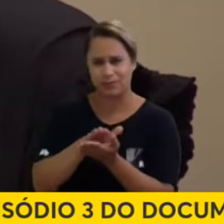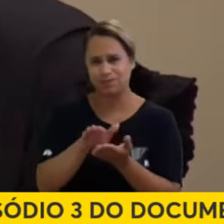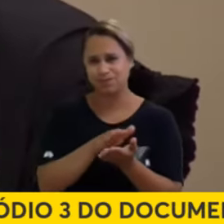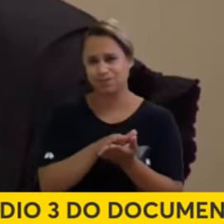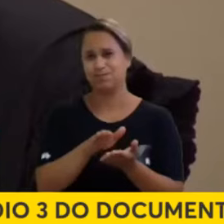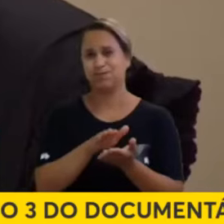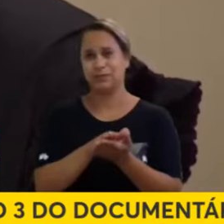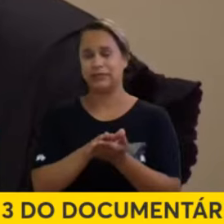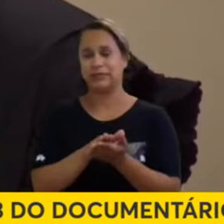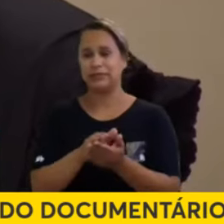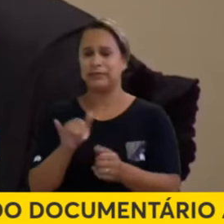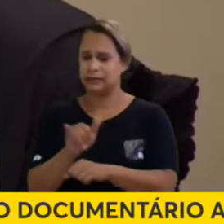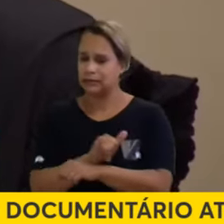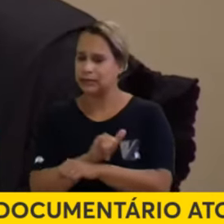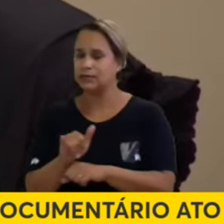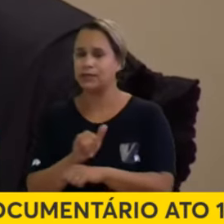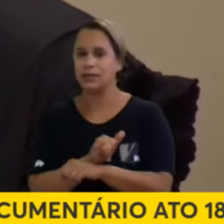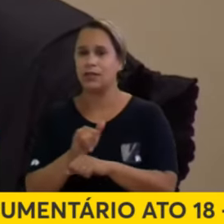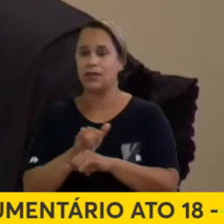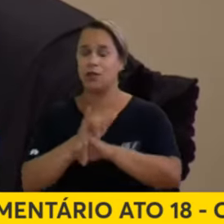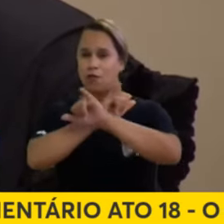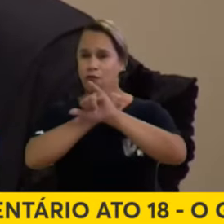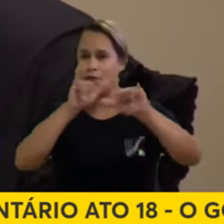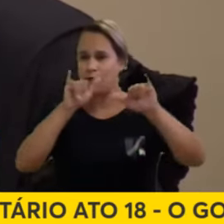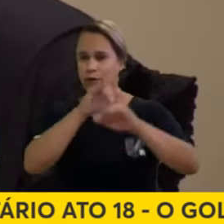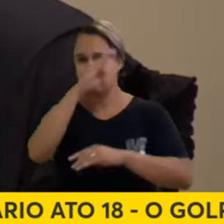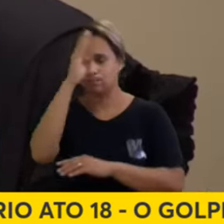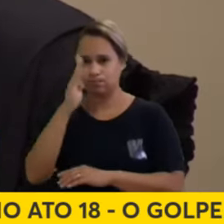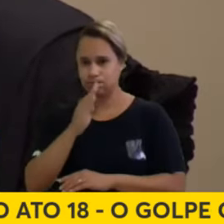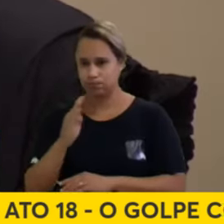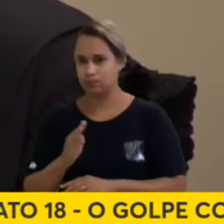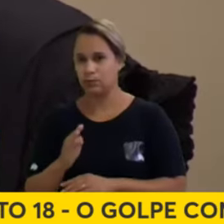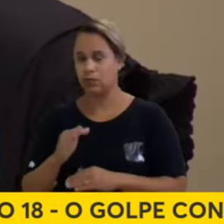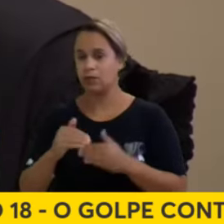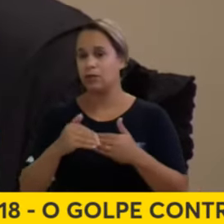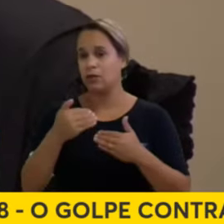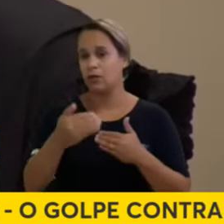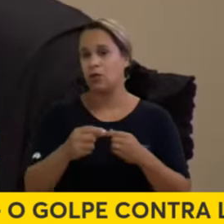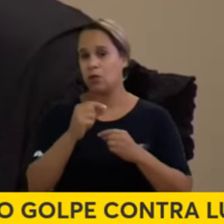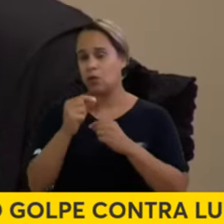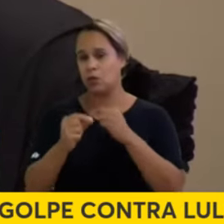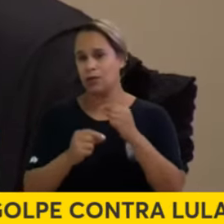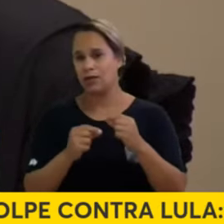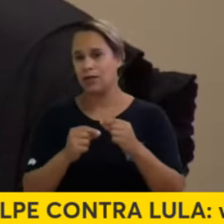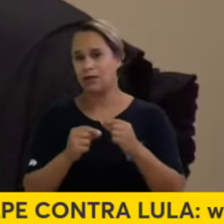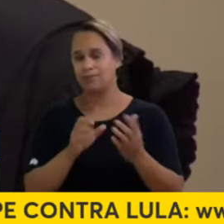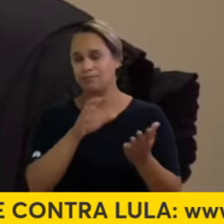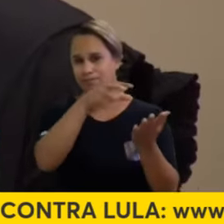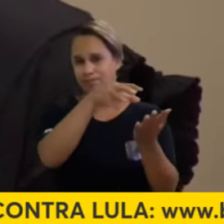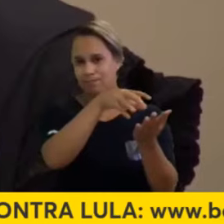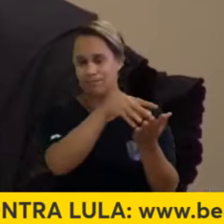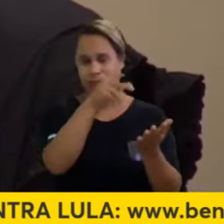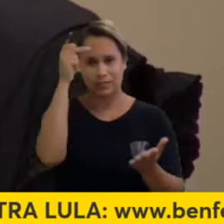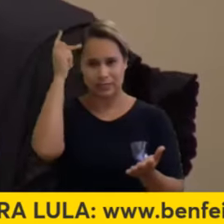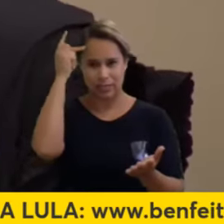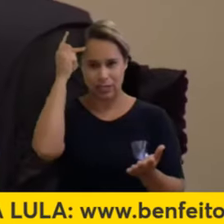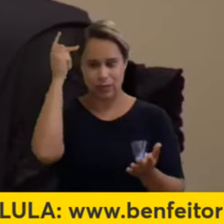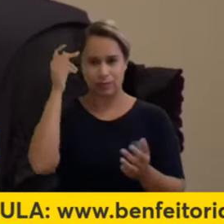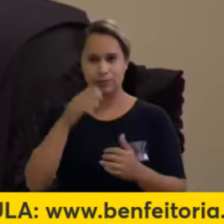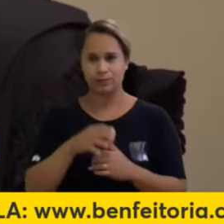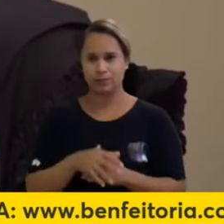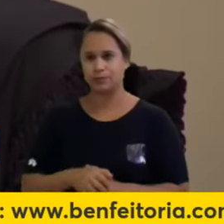Nacional passando num segundo momento para direcionamento para circunscrição Eleitoral de São Paulo no edoc